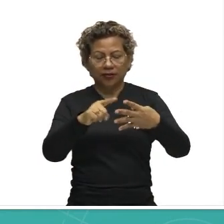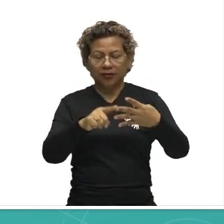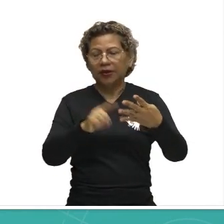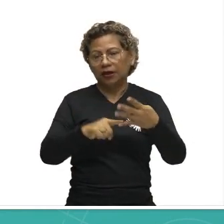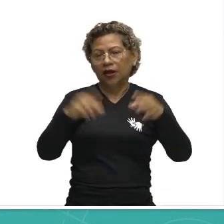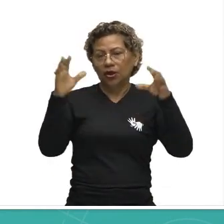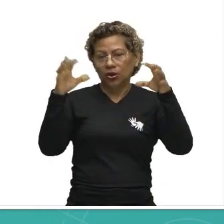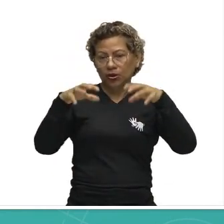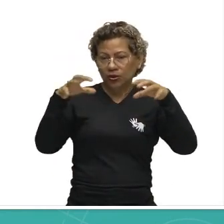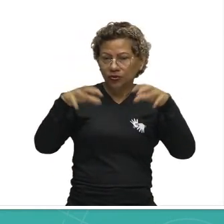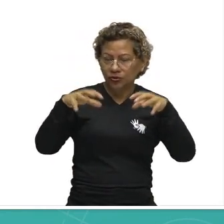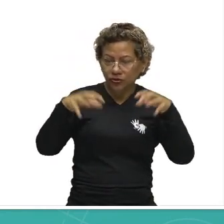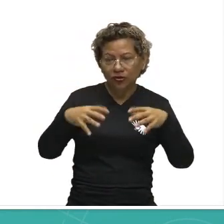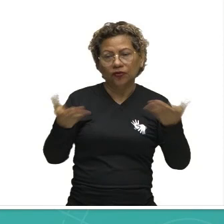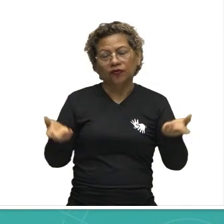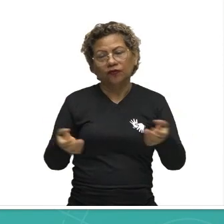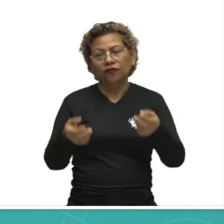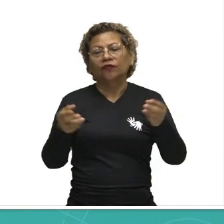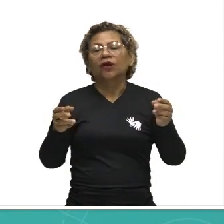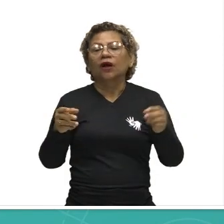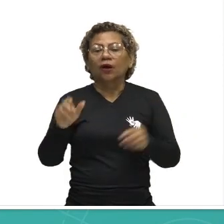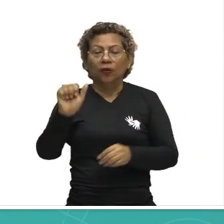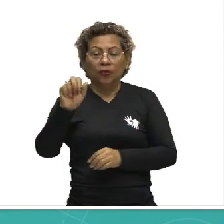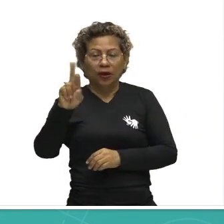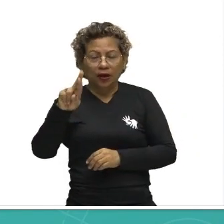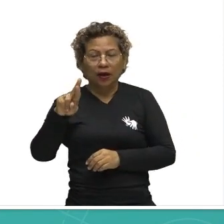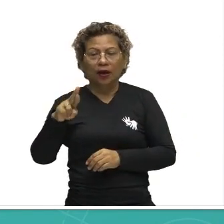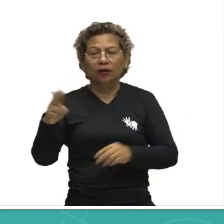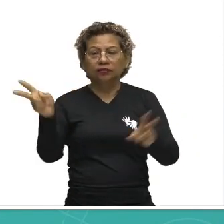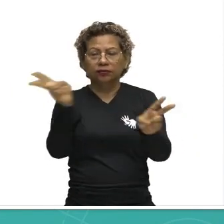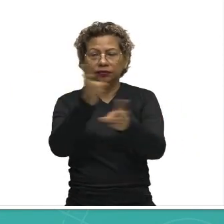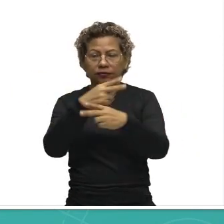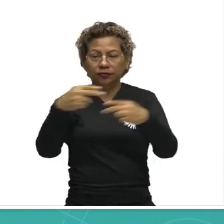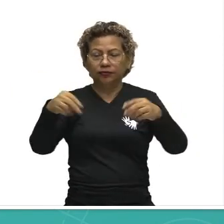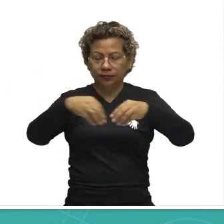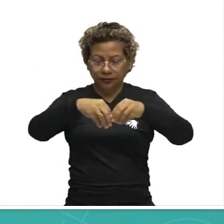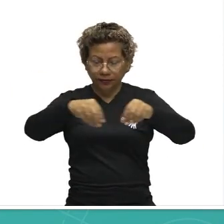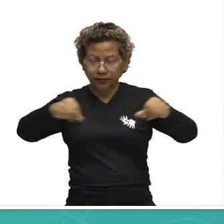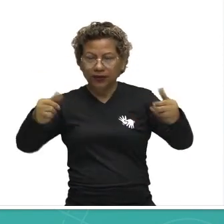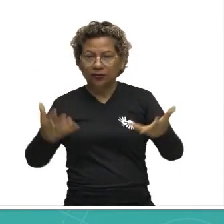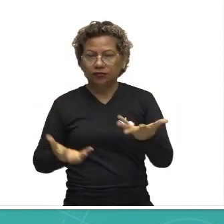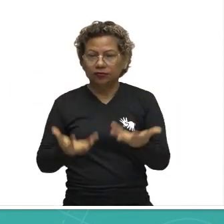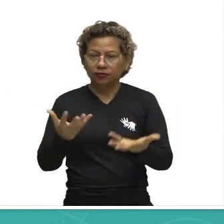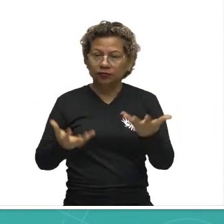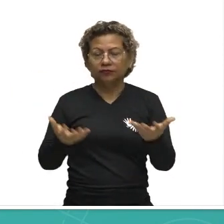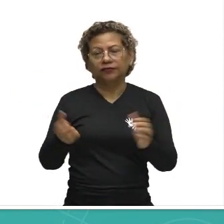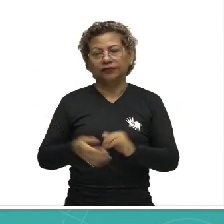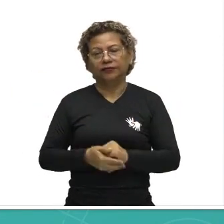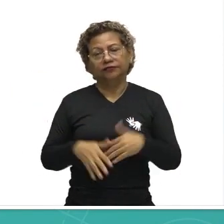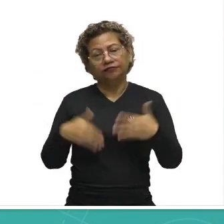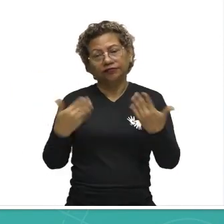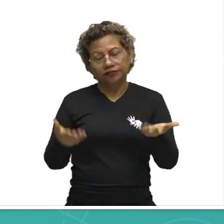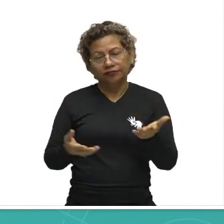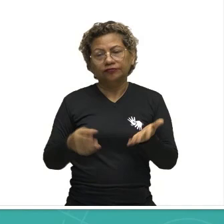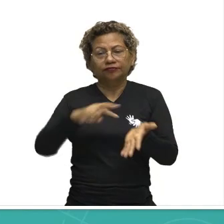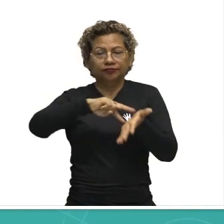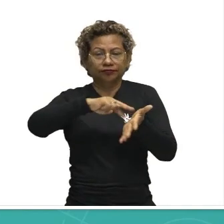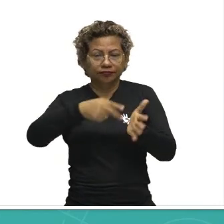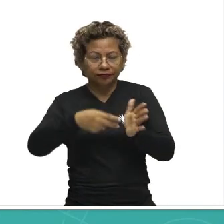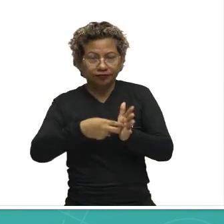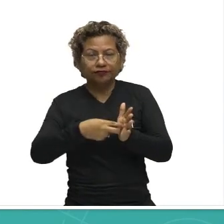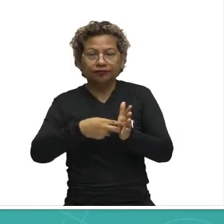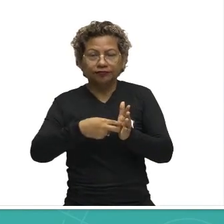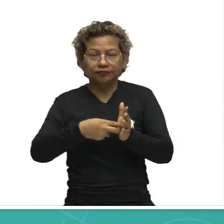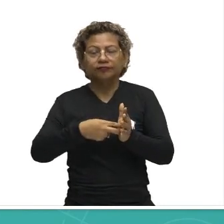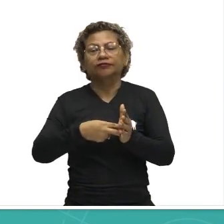chuva, né? O ar, o fogo, a terra, né? Então, representando isso através